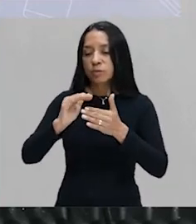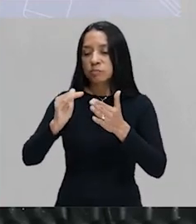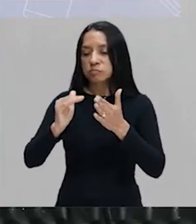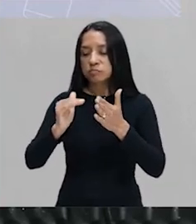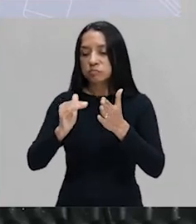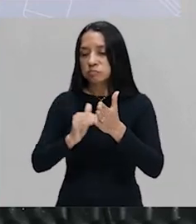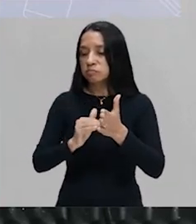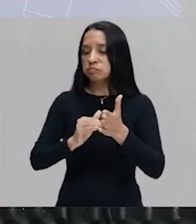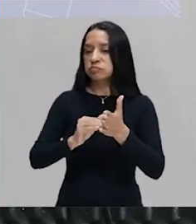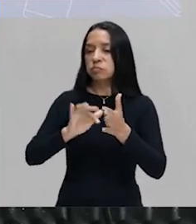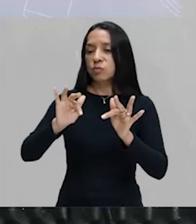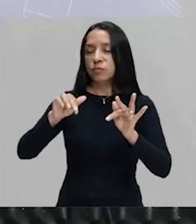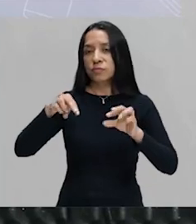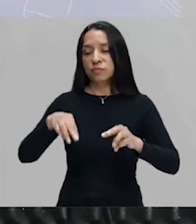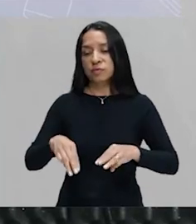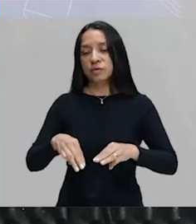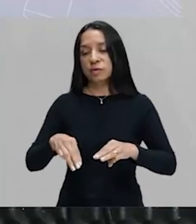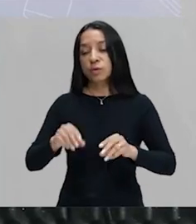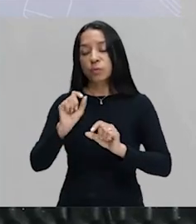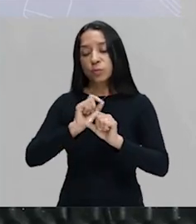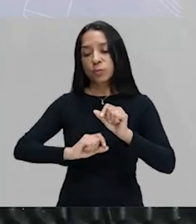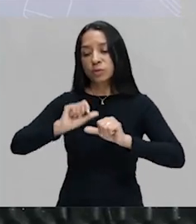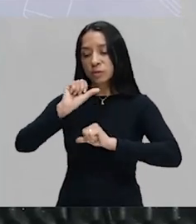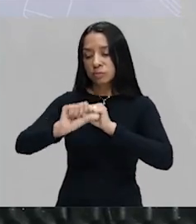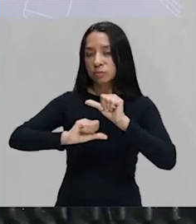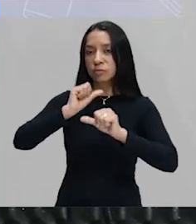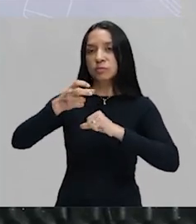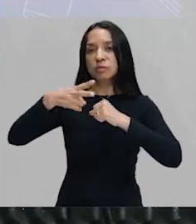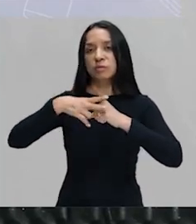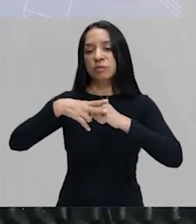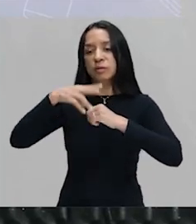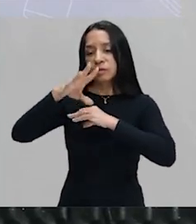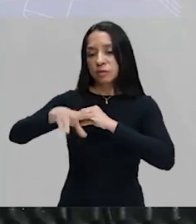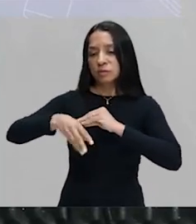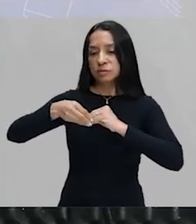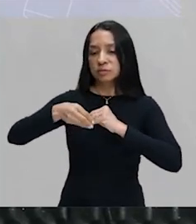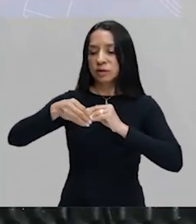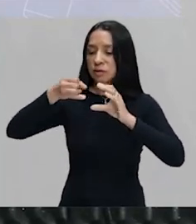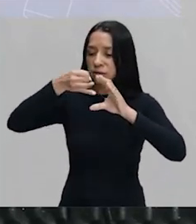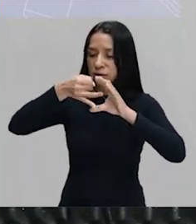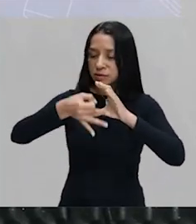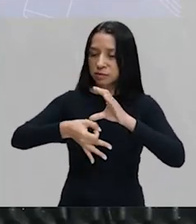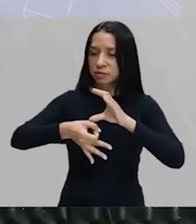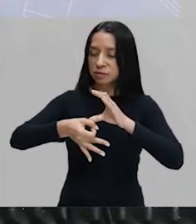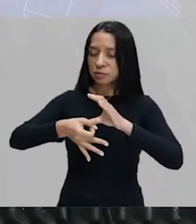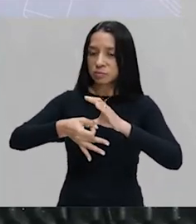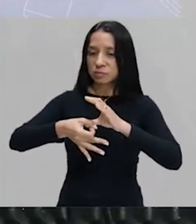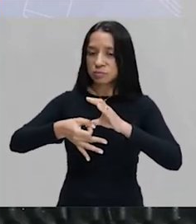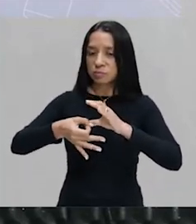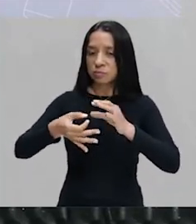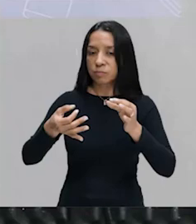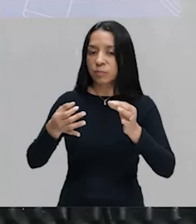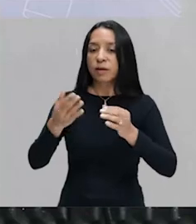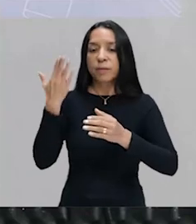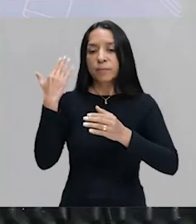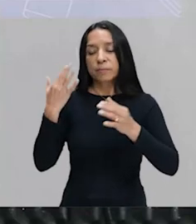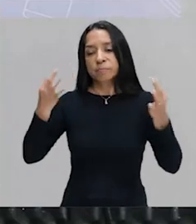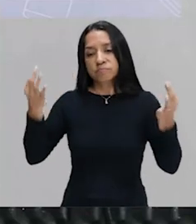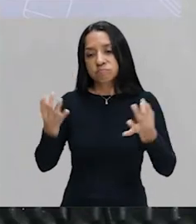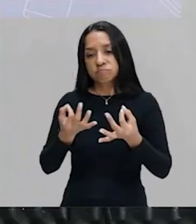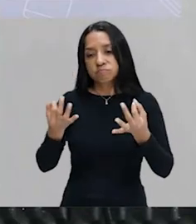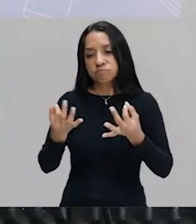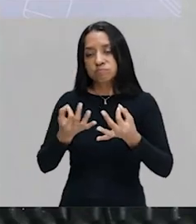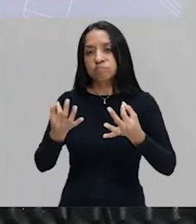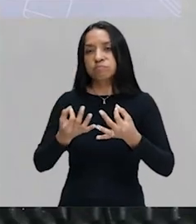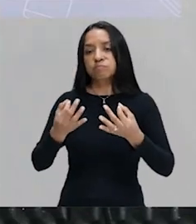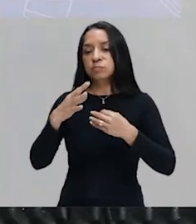verbo auxiliar. É uma característica, o pretérito perfeito composto sempre vem acompanhado do verbo auxiliar.